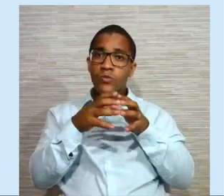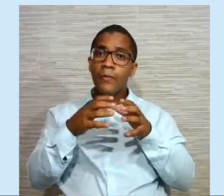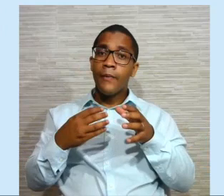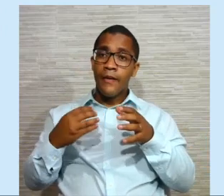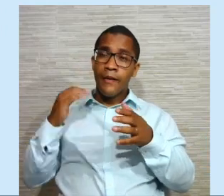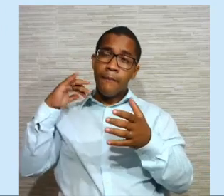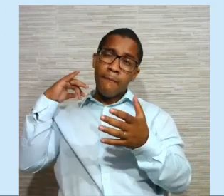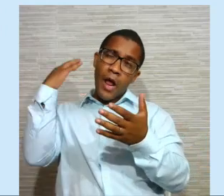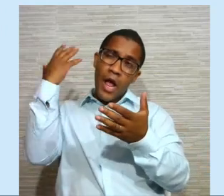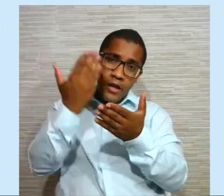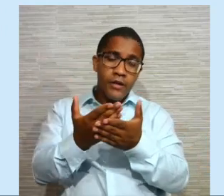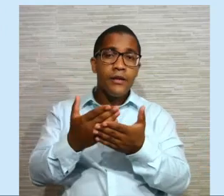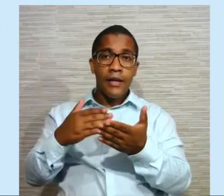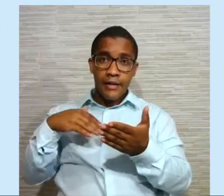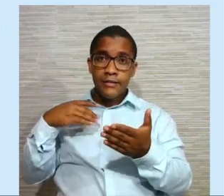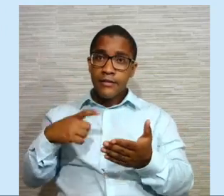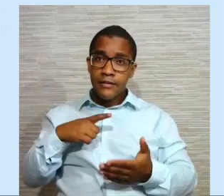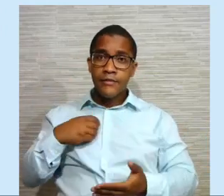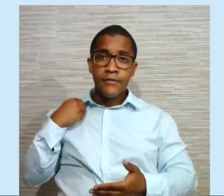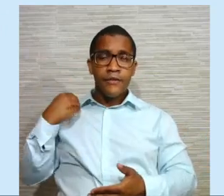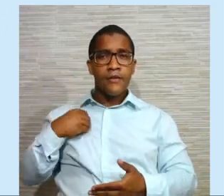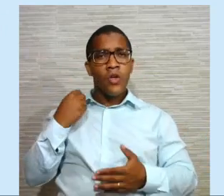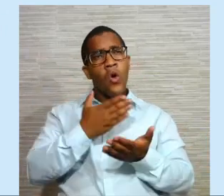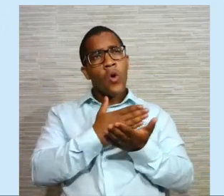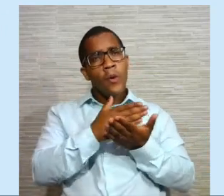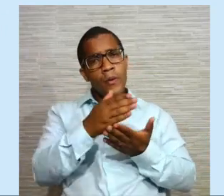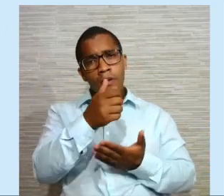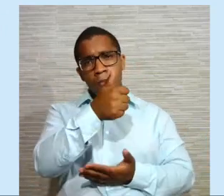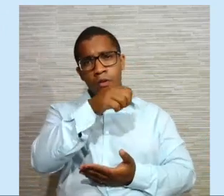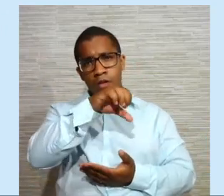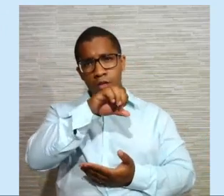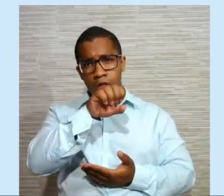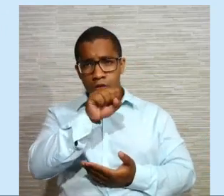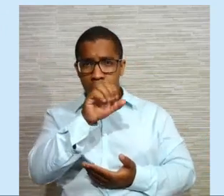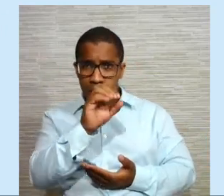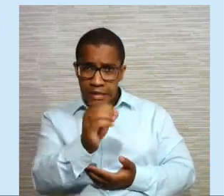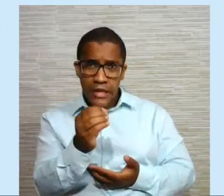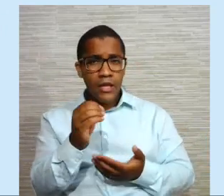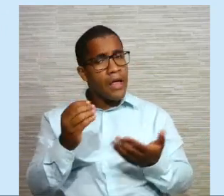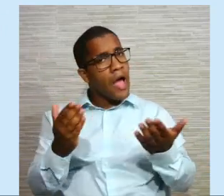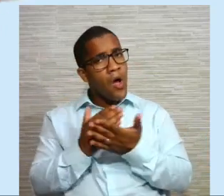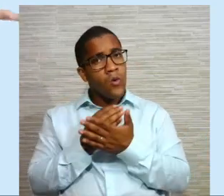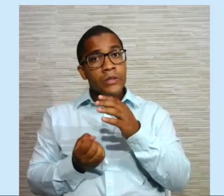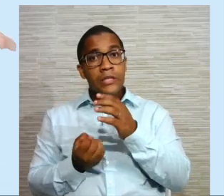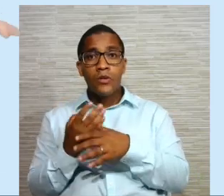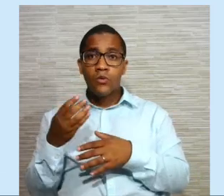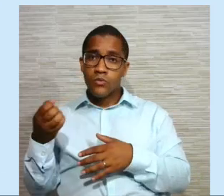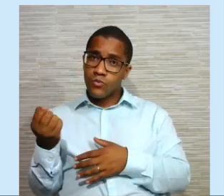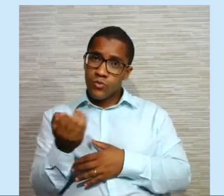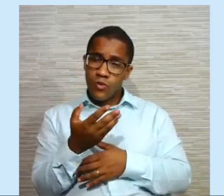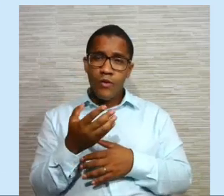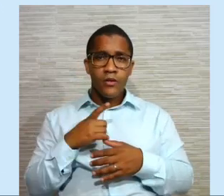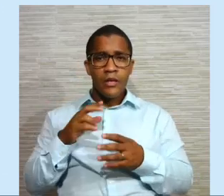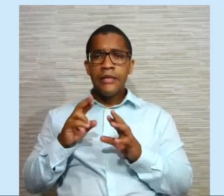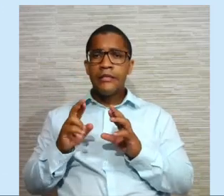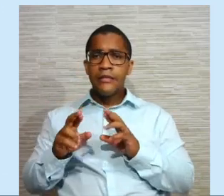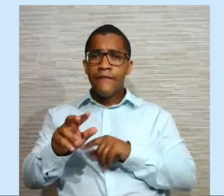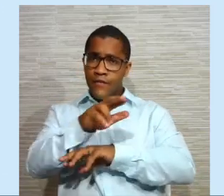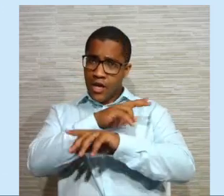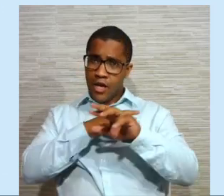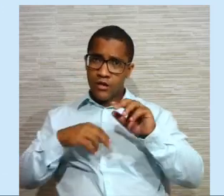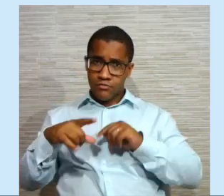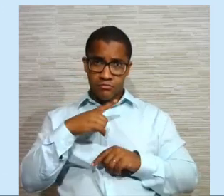tem muitas bandas hoje na ativa, que começaram na década de 80, que surgiram agora, né? Que tem a sua forma diferente de tocar,